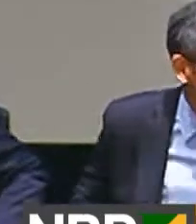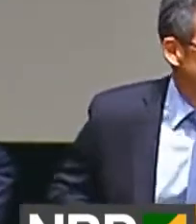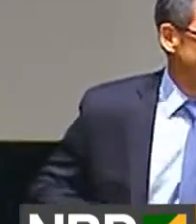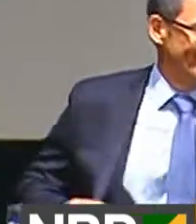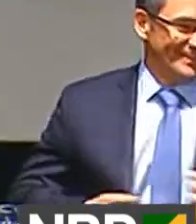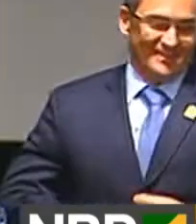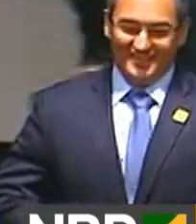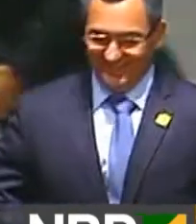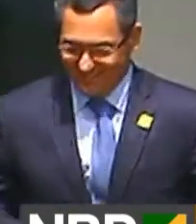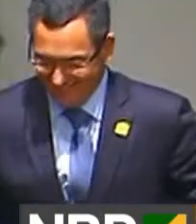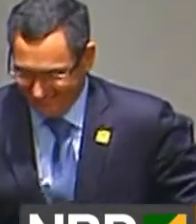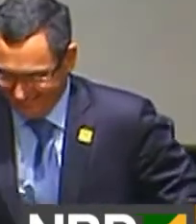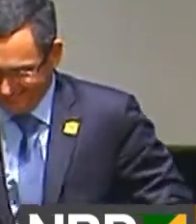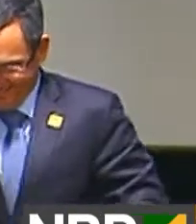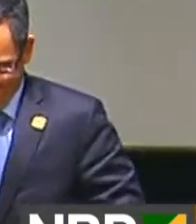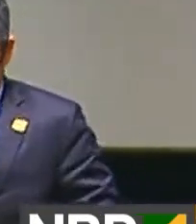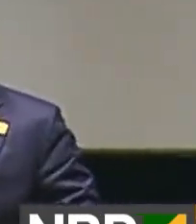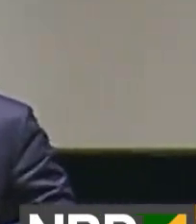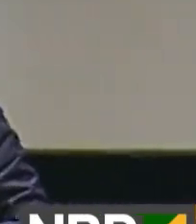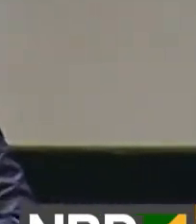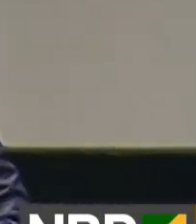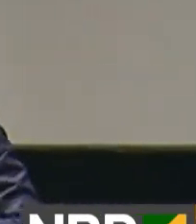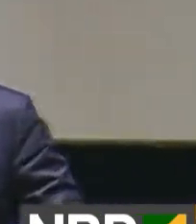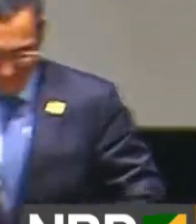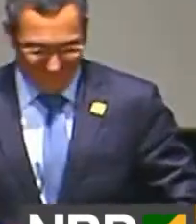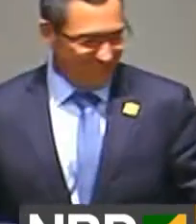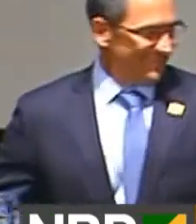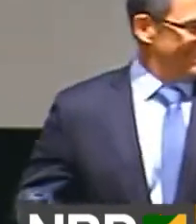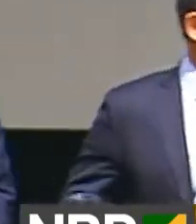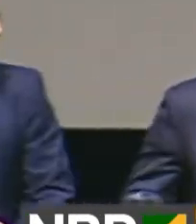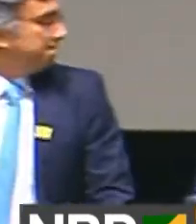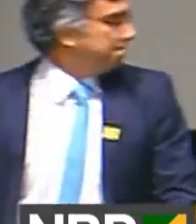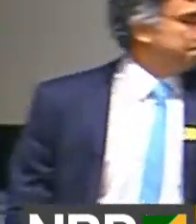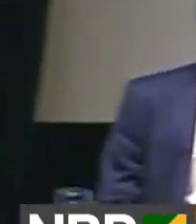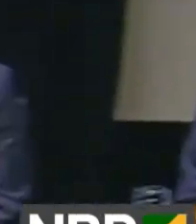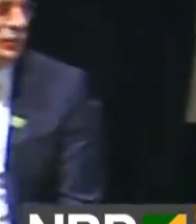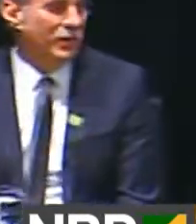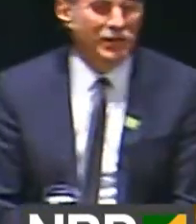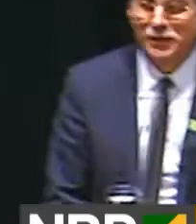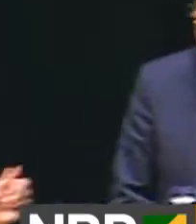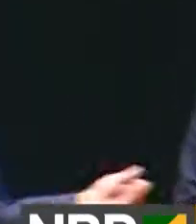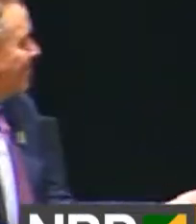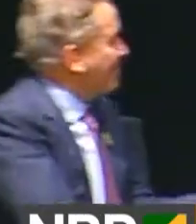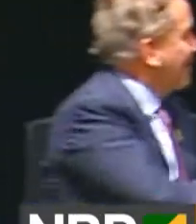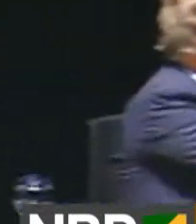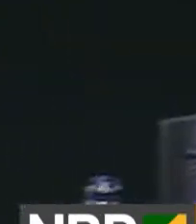senhoras e senhores com a palavra o presidente da república michel temer